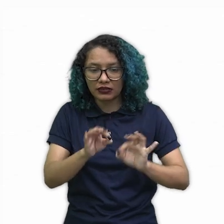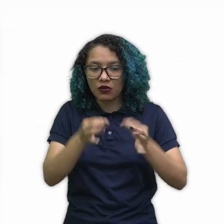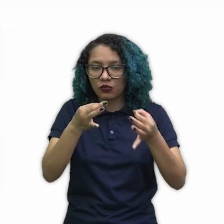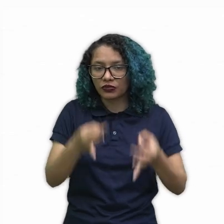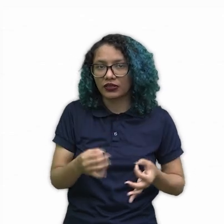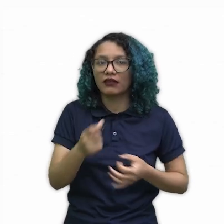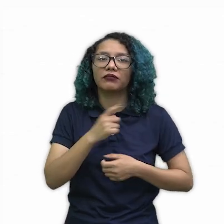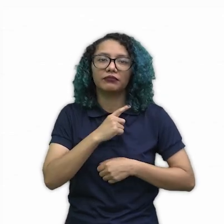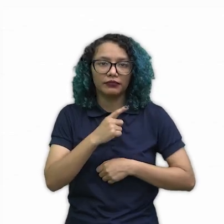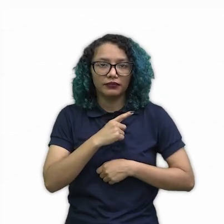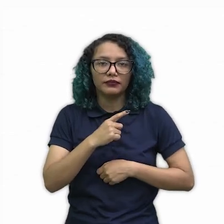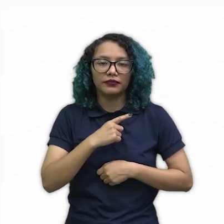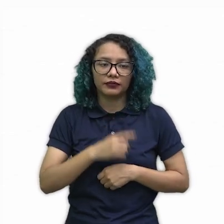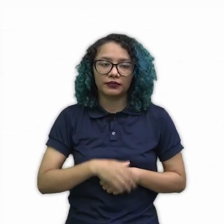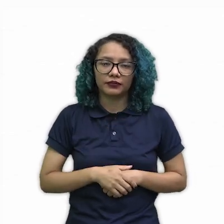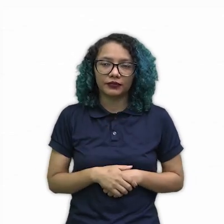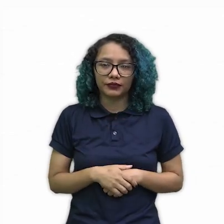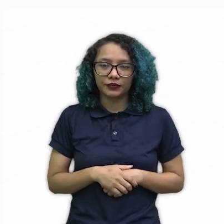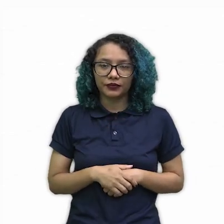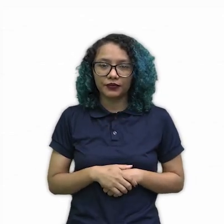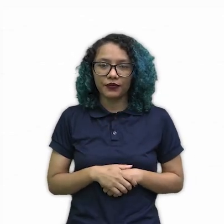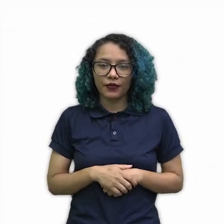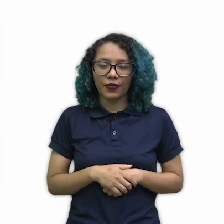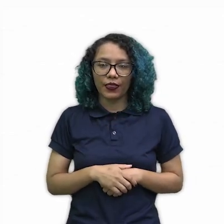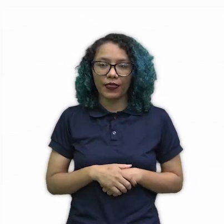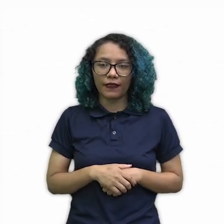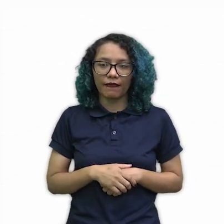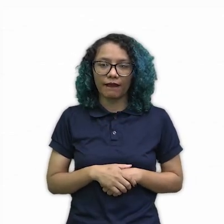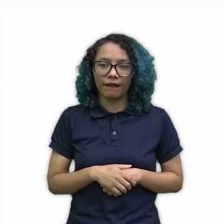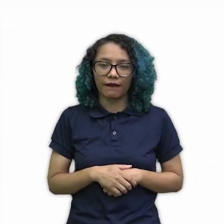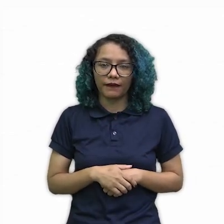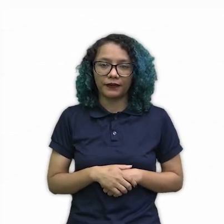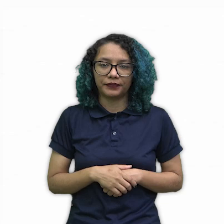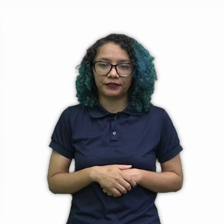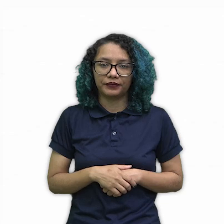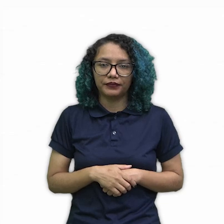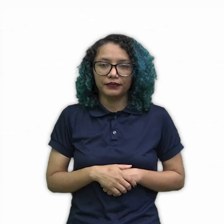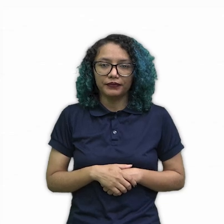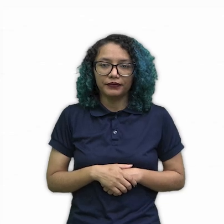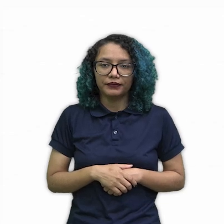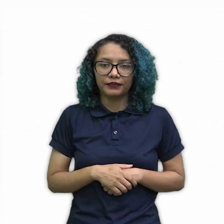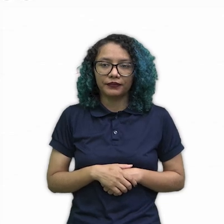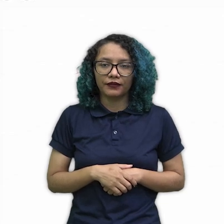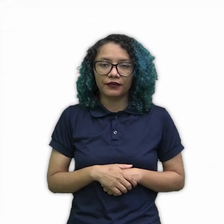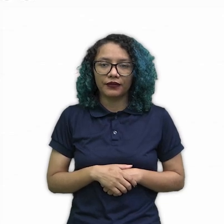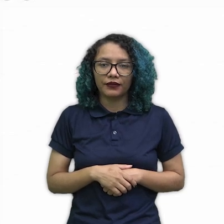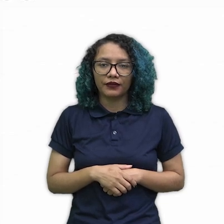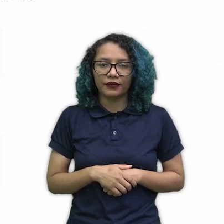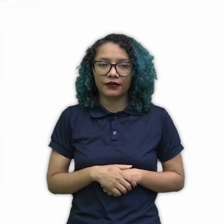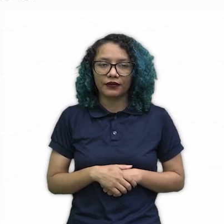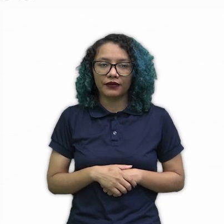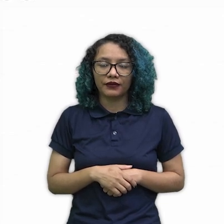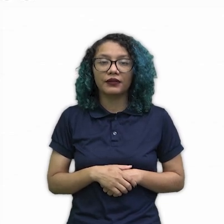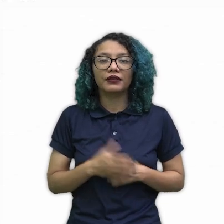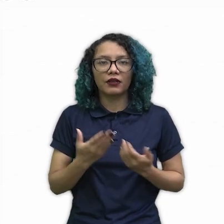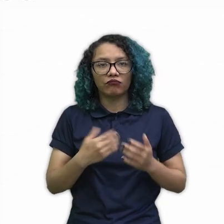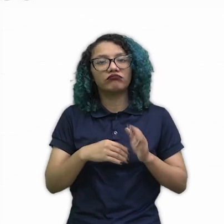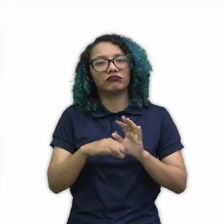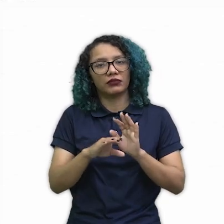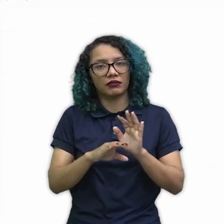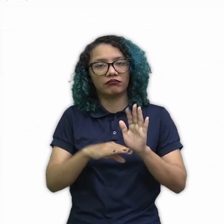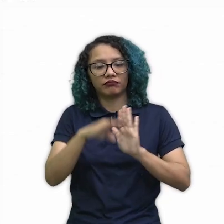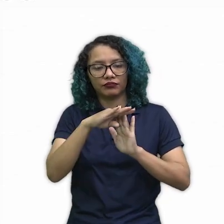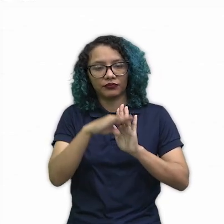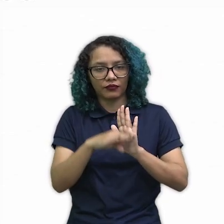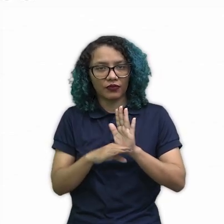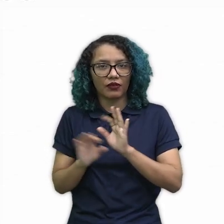tá? Seguindo aí, nós temos ainda, né, a sequência finita. É uma lista ordenada, tá? Conforme